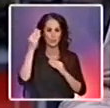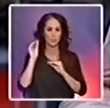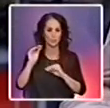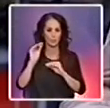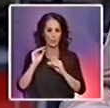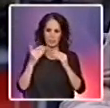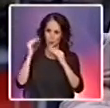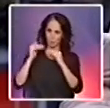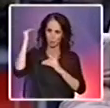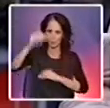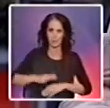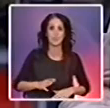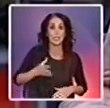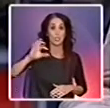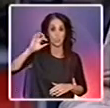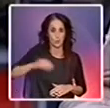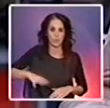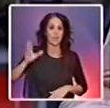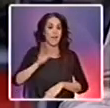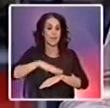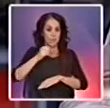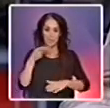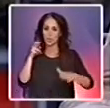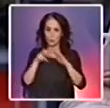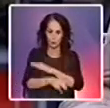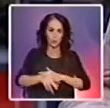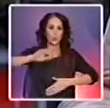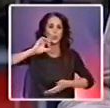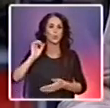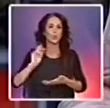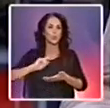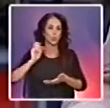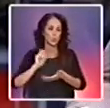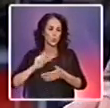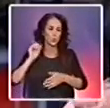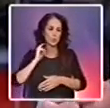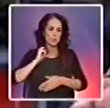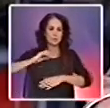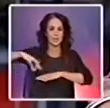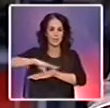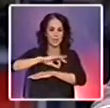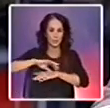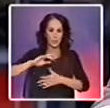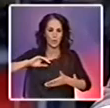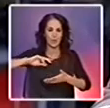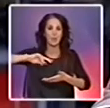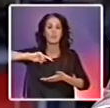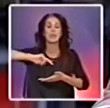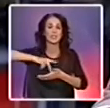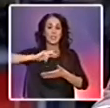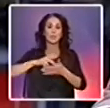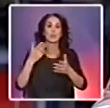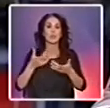é natural da Maia e entrou no curso de arquitetura da Universidade do Porto com uma média imbatível, 20